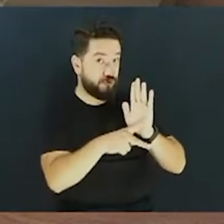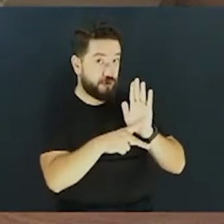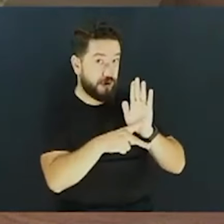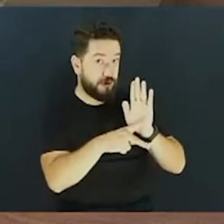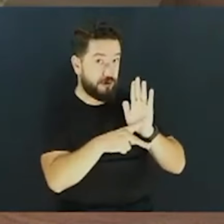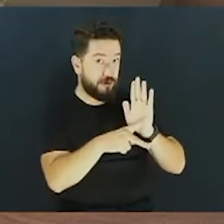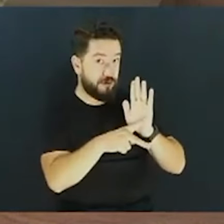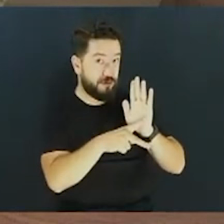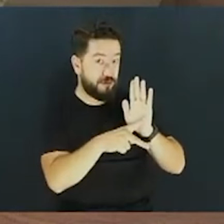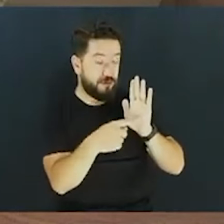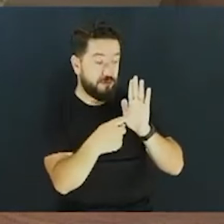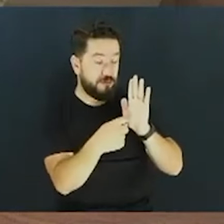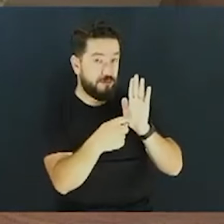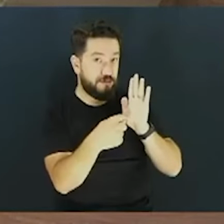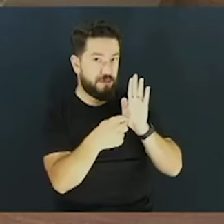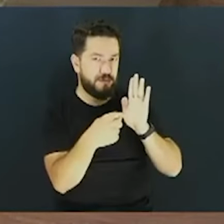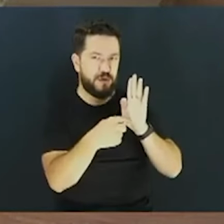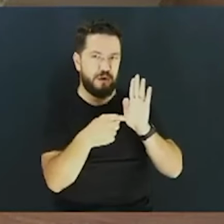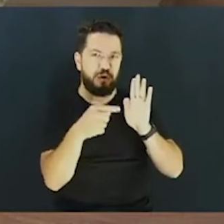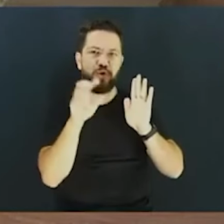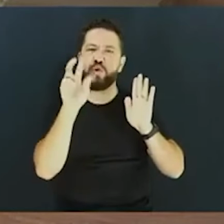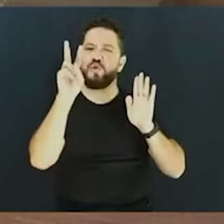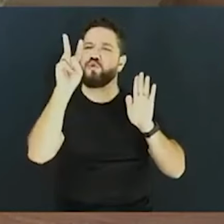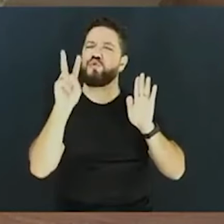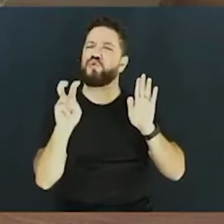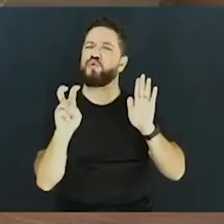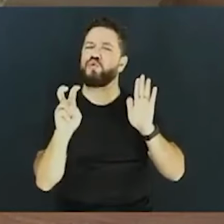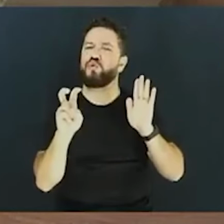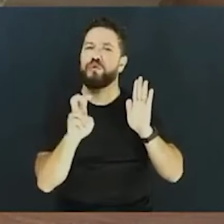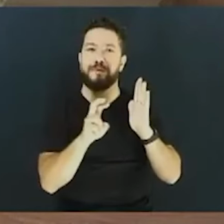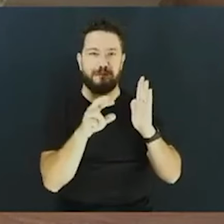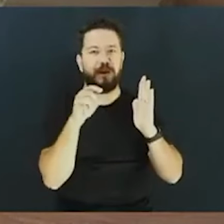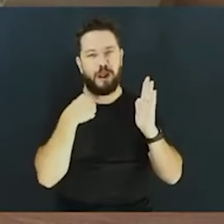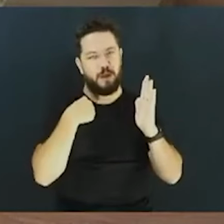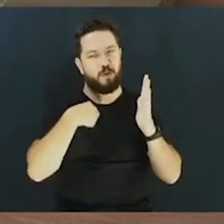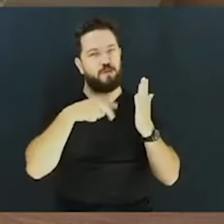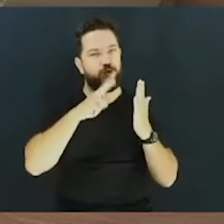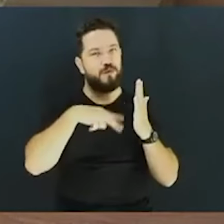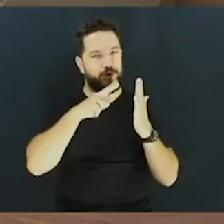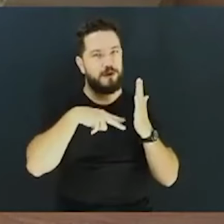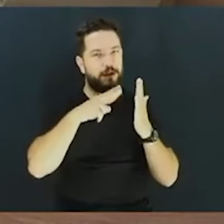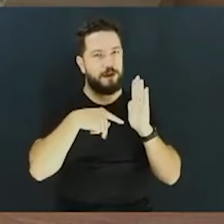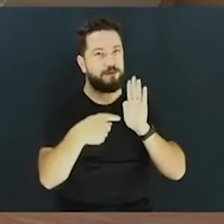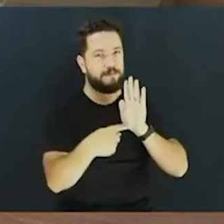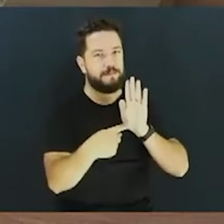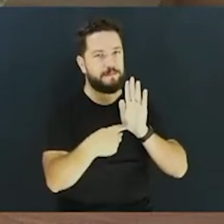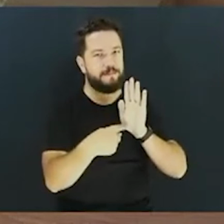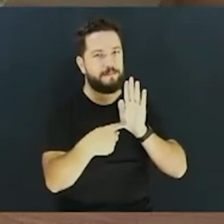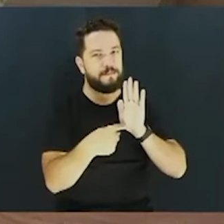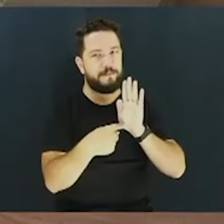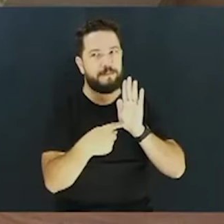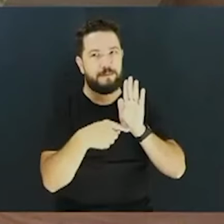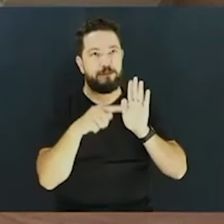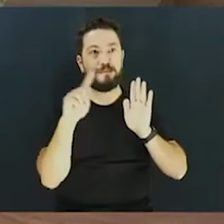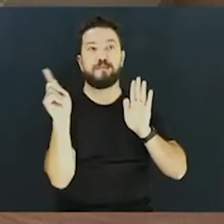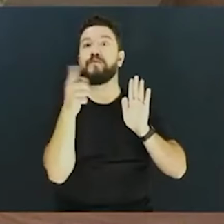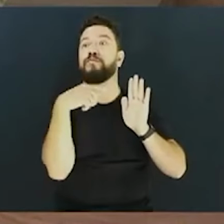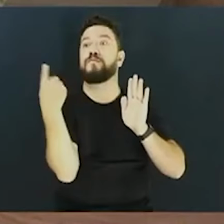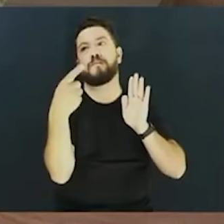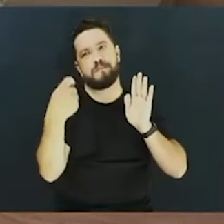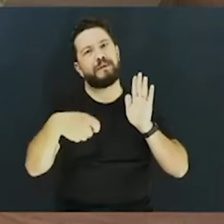normas, e depois eu vou ler a ementa na sua totalidade, para que todos e todas tenham a informação